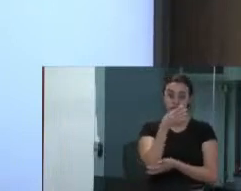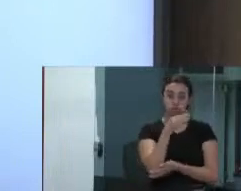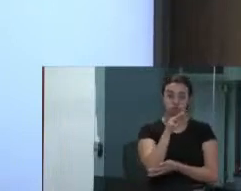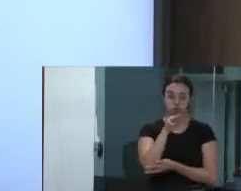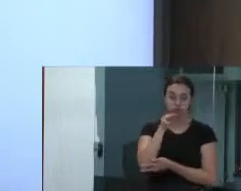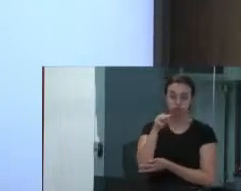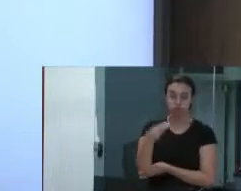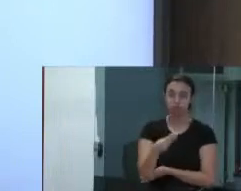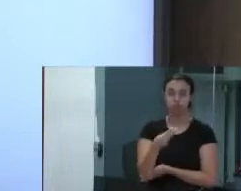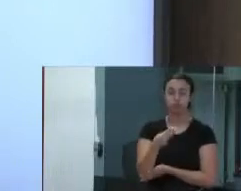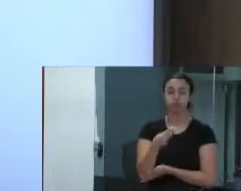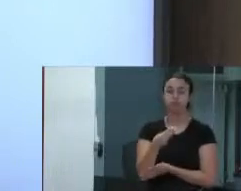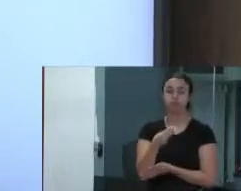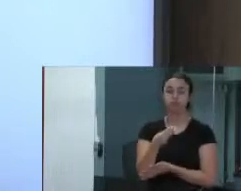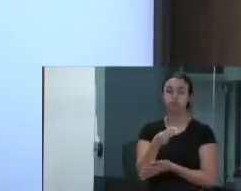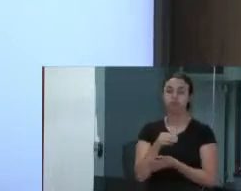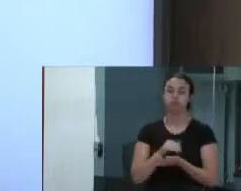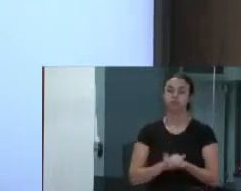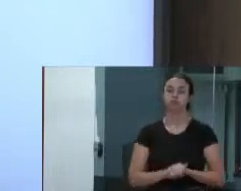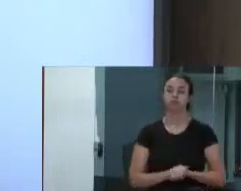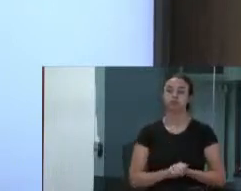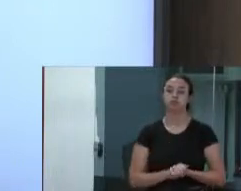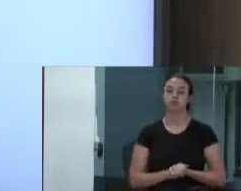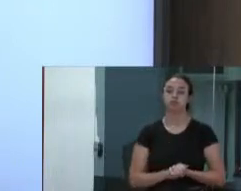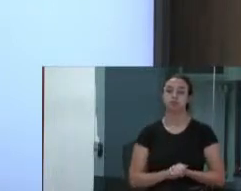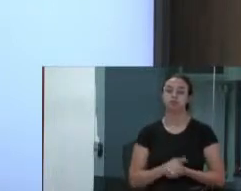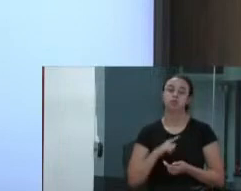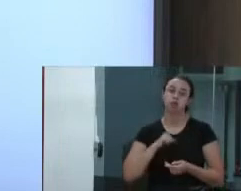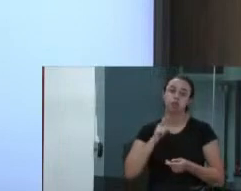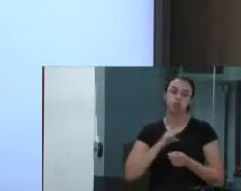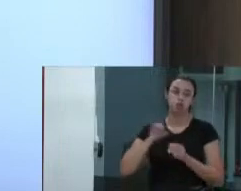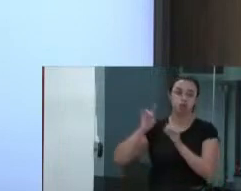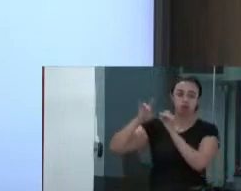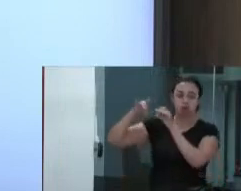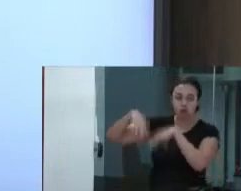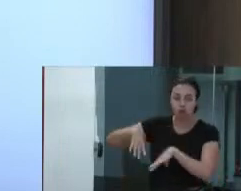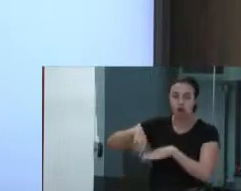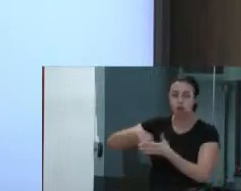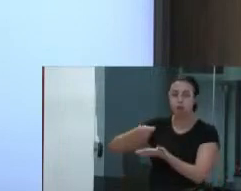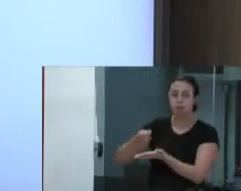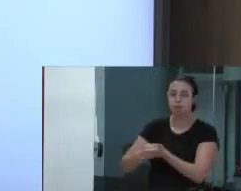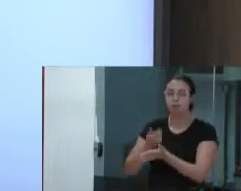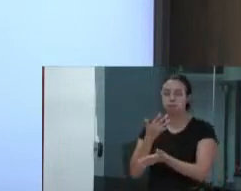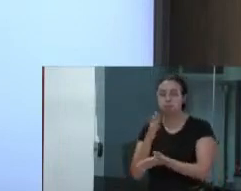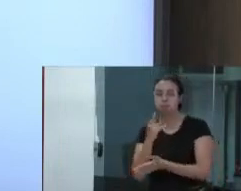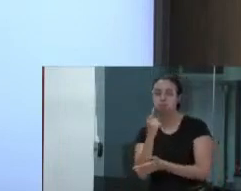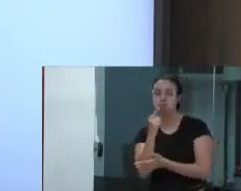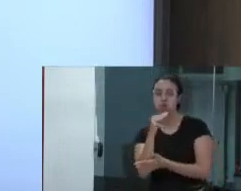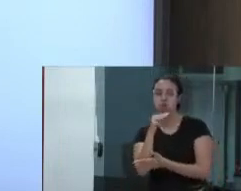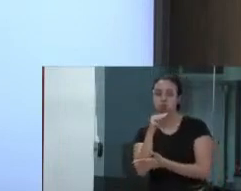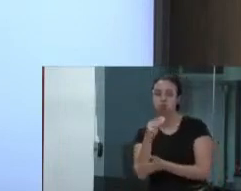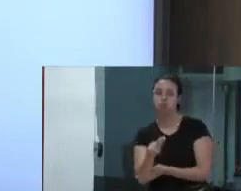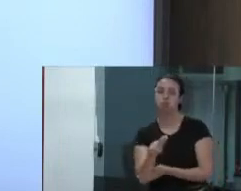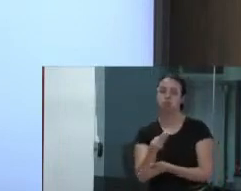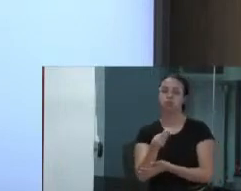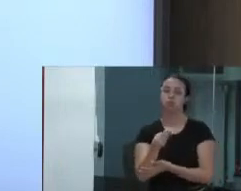24.123.000 empenhados, e tivemos um resto a pagar, né, que virou o mês de